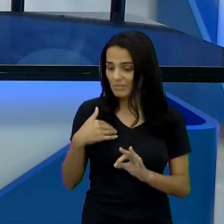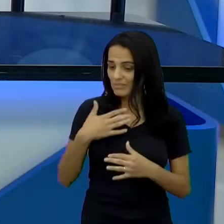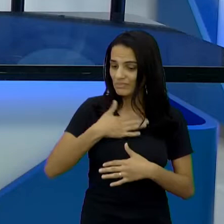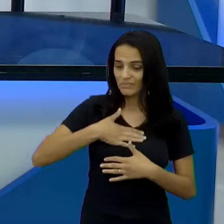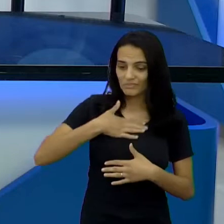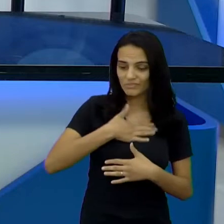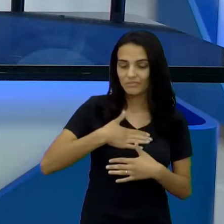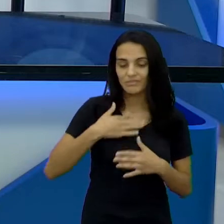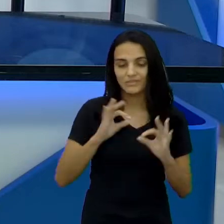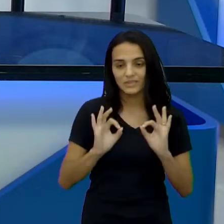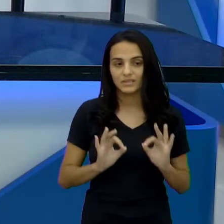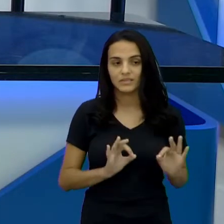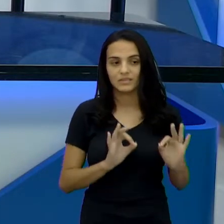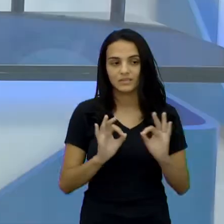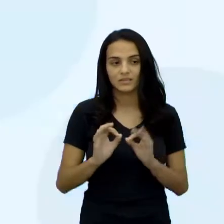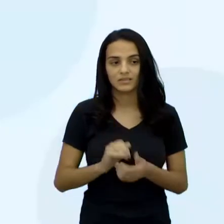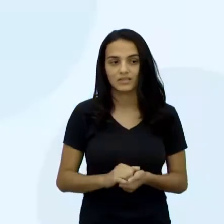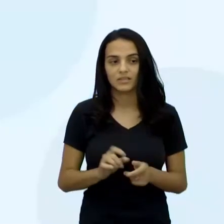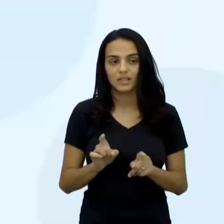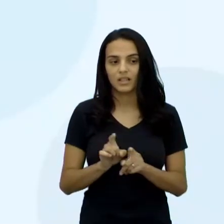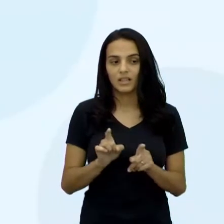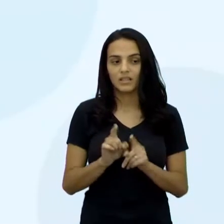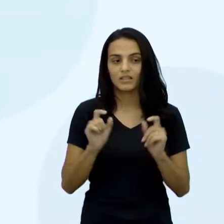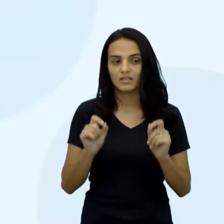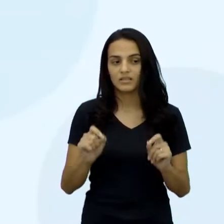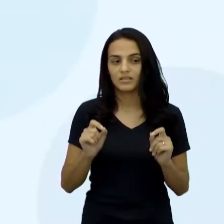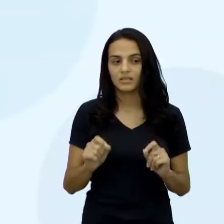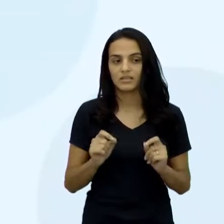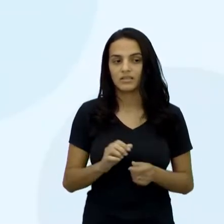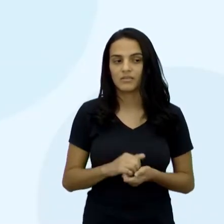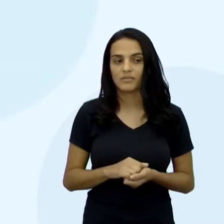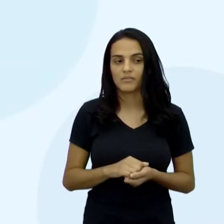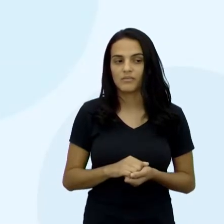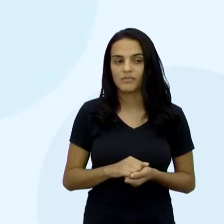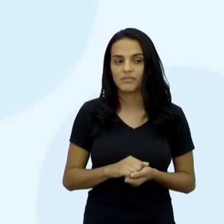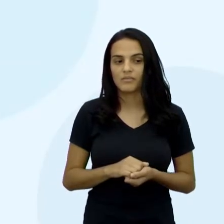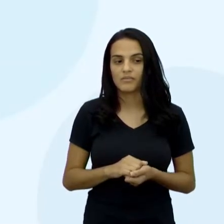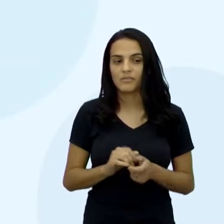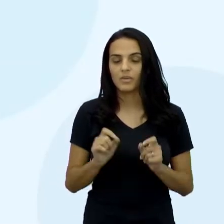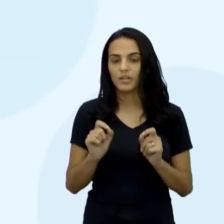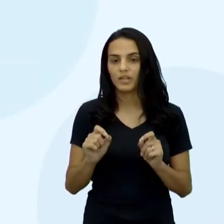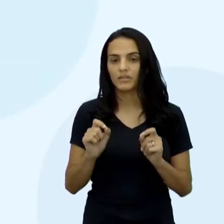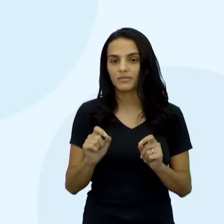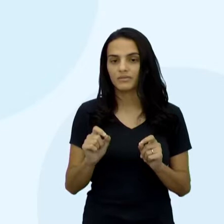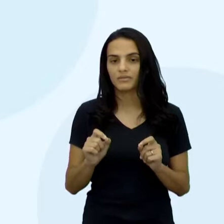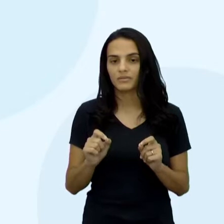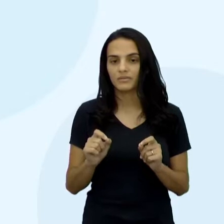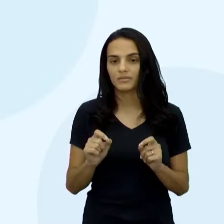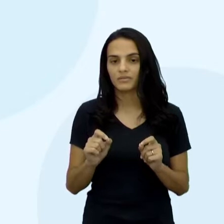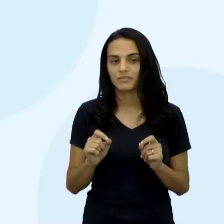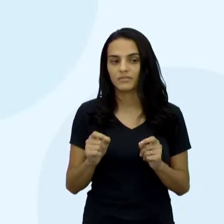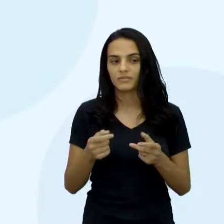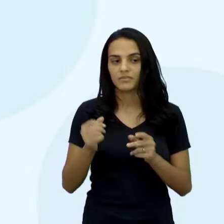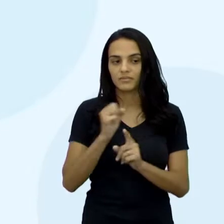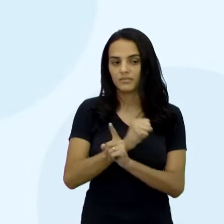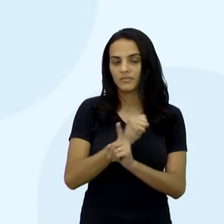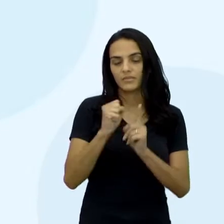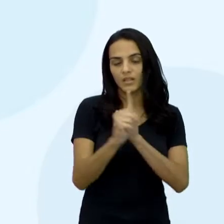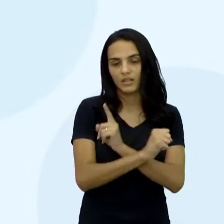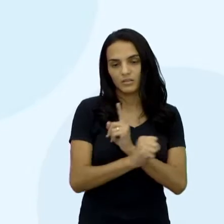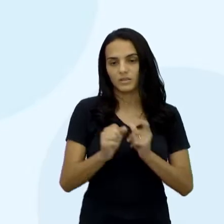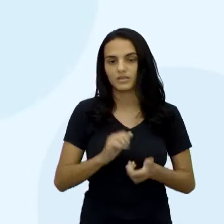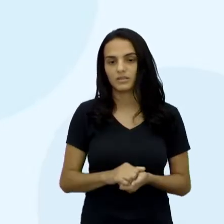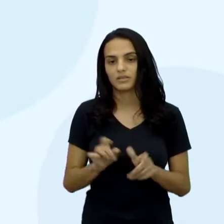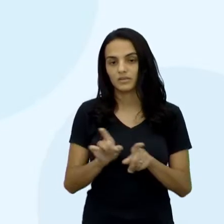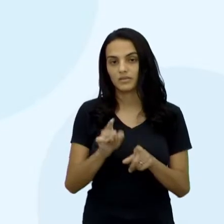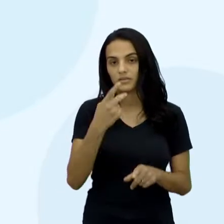vai acabar. E aí é uma geração que é considerada criativa e alinhada às causas sociais, né? Você acha